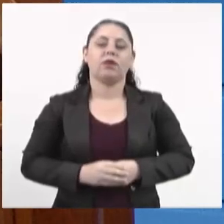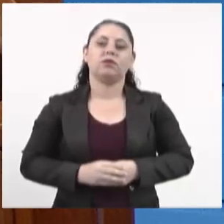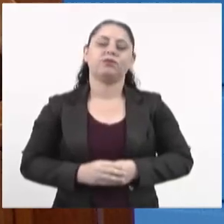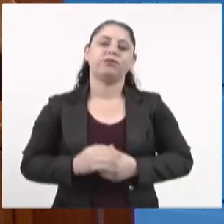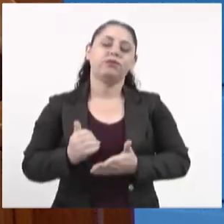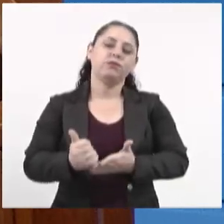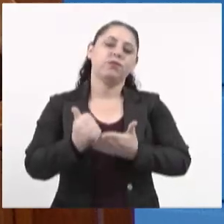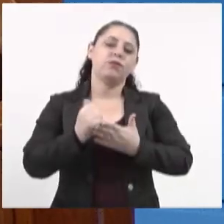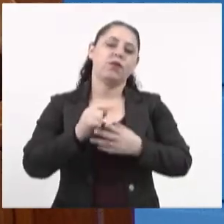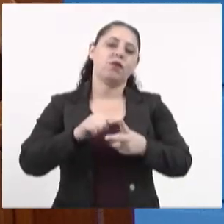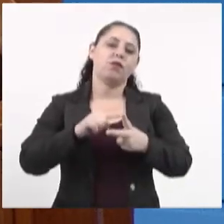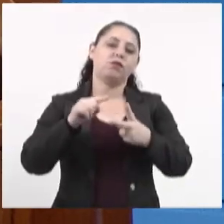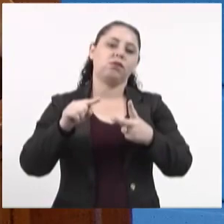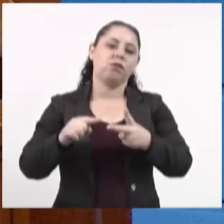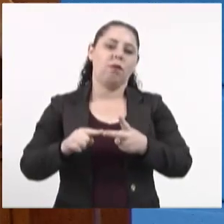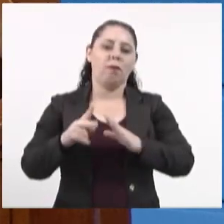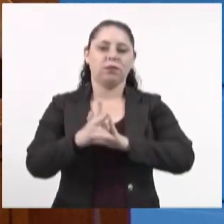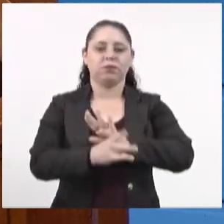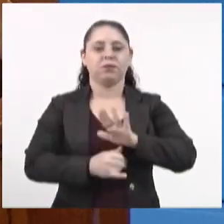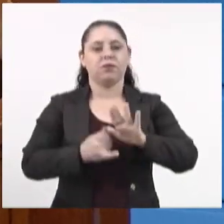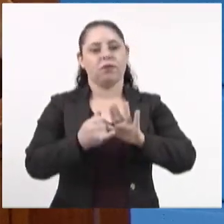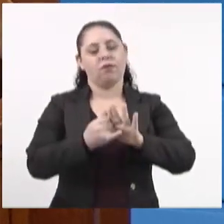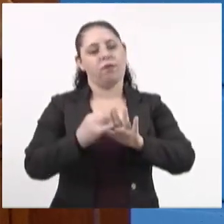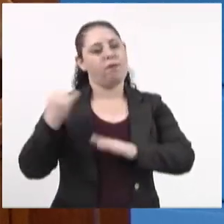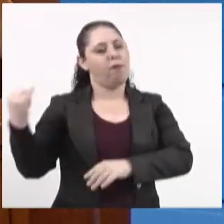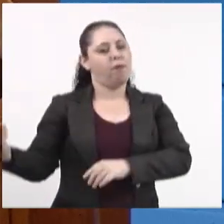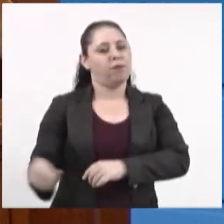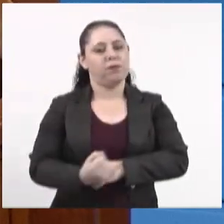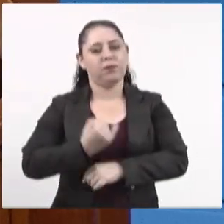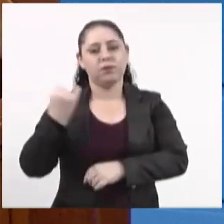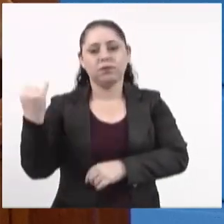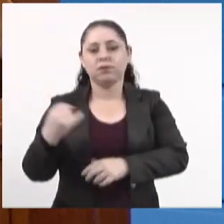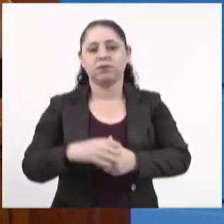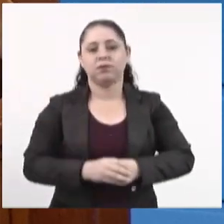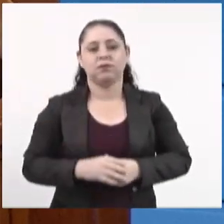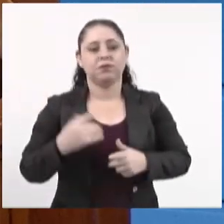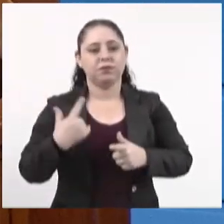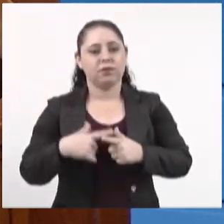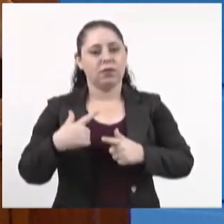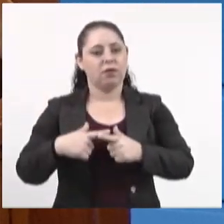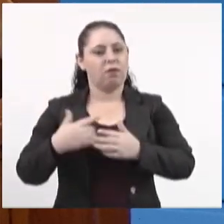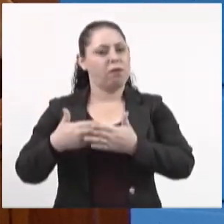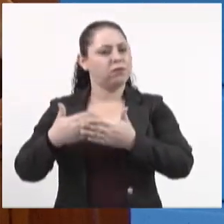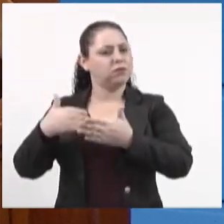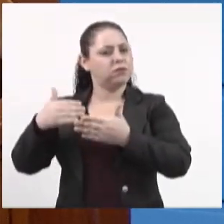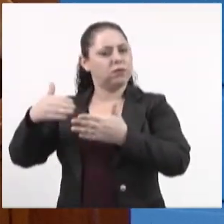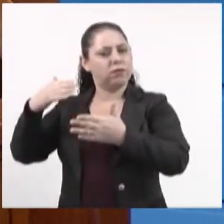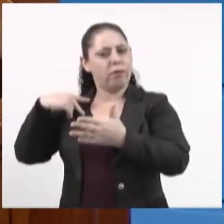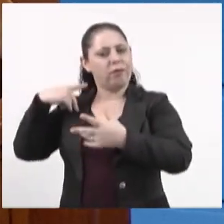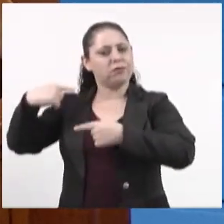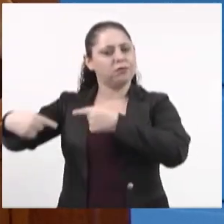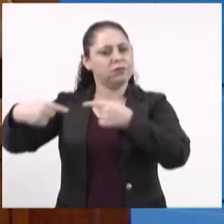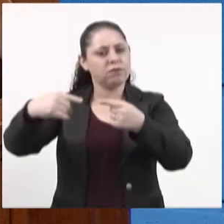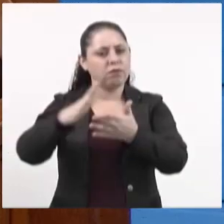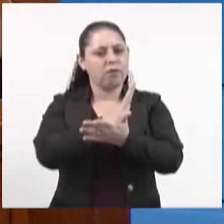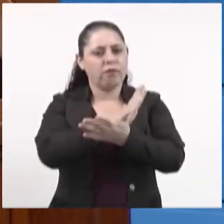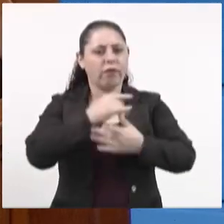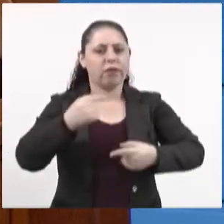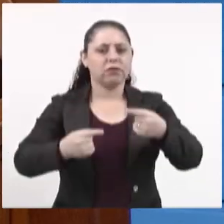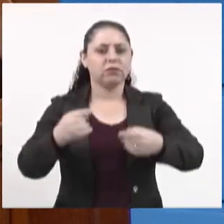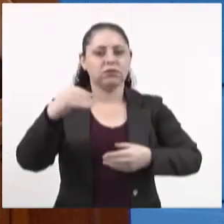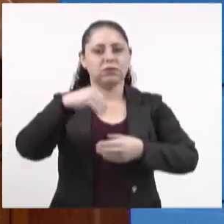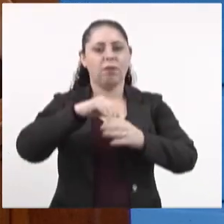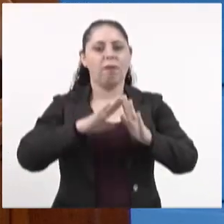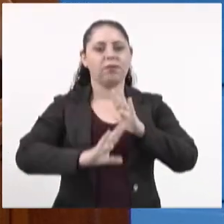Eu venho aqui trazer dois projetos de suma importância, pois nos últimos dias nós estamos tratando aí de alguns debates